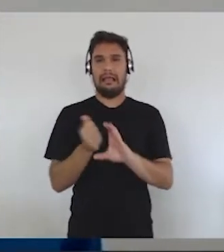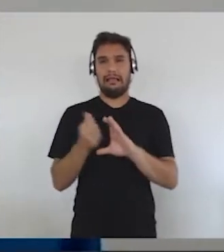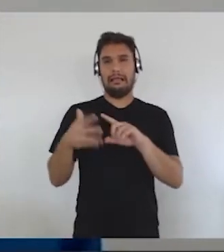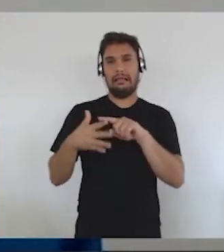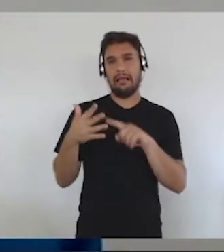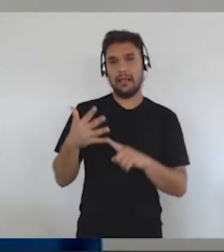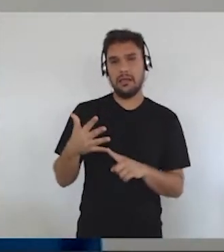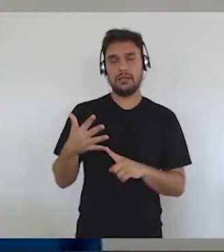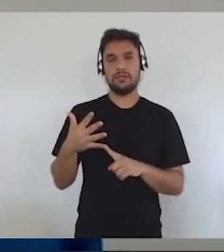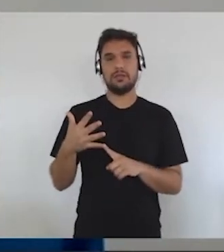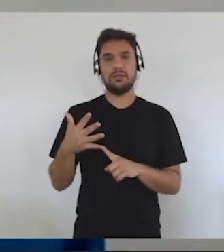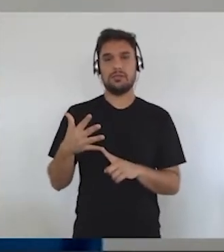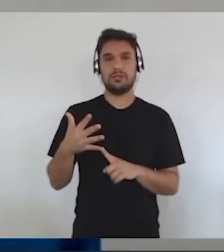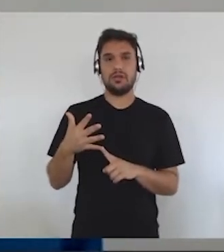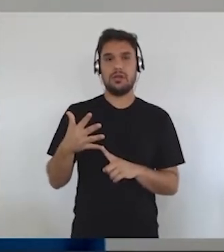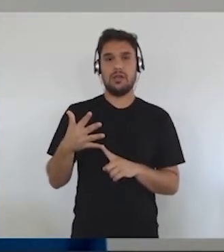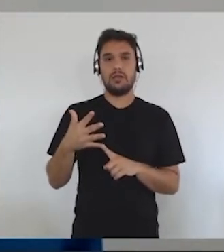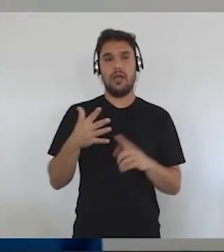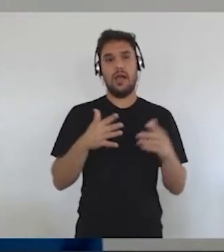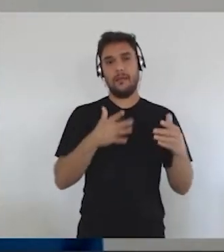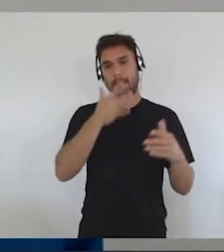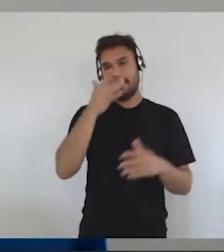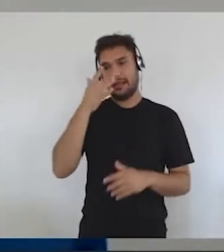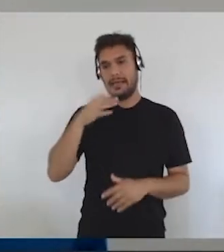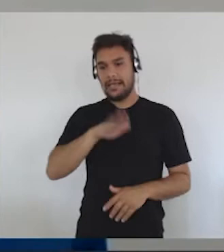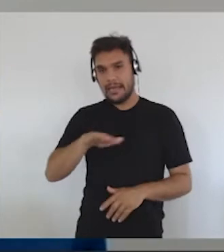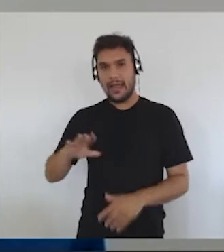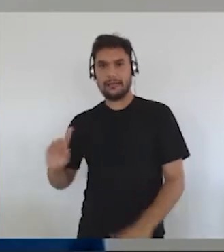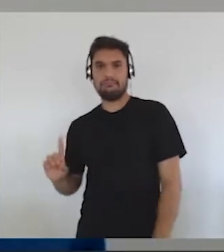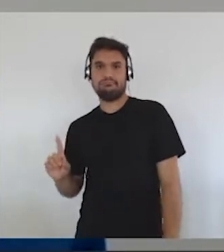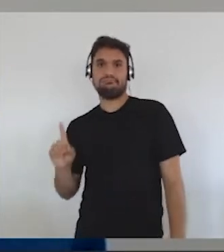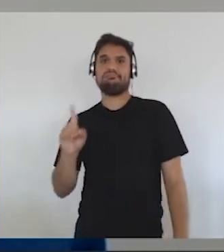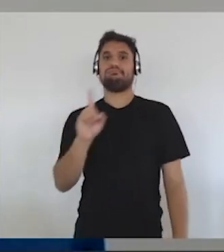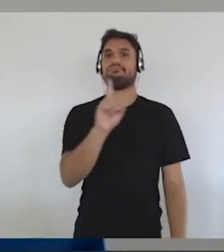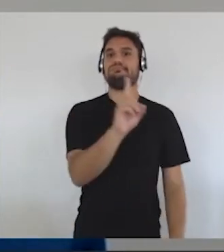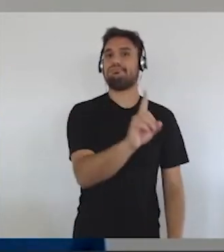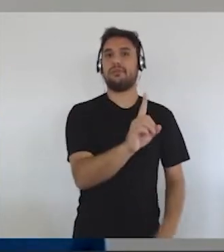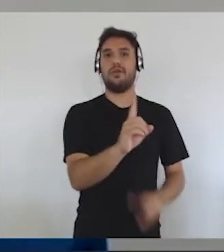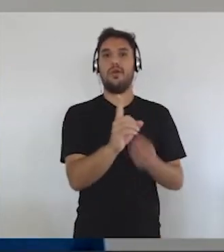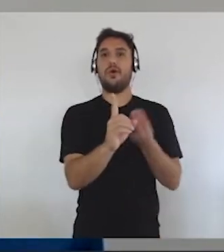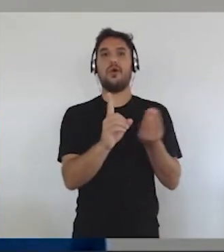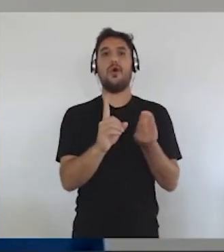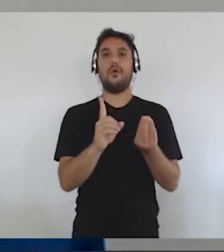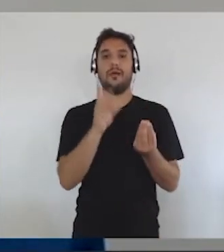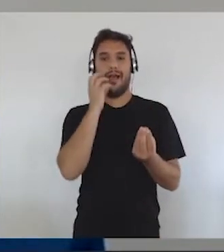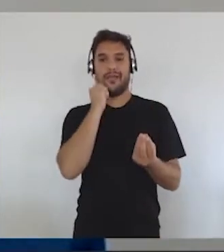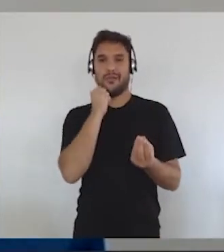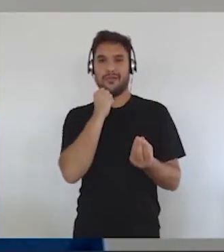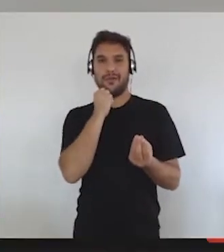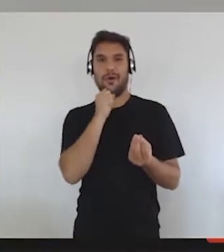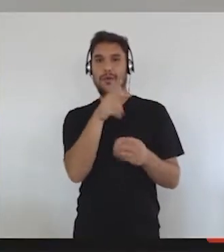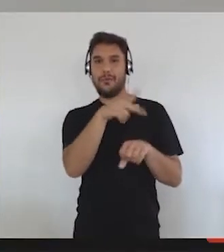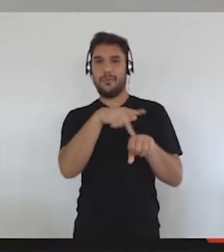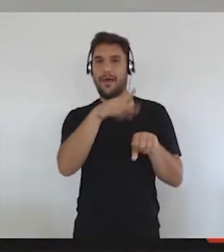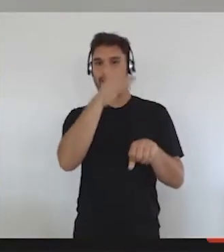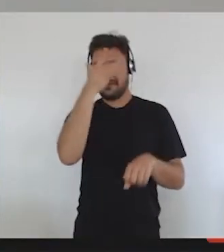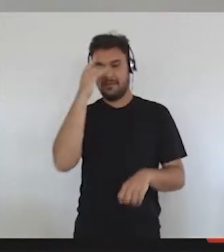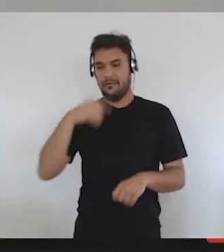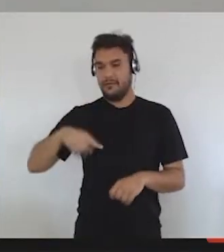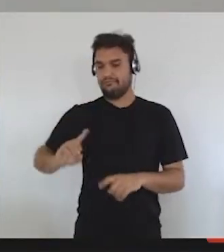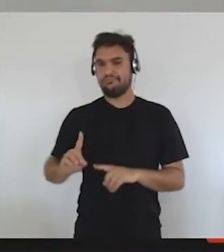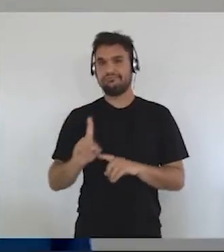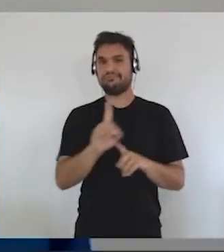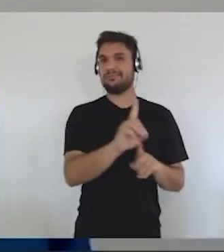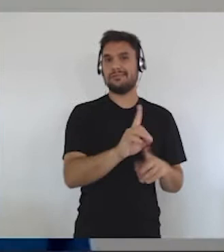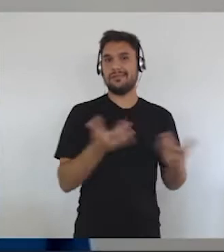aspecto da deslocação da criança? Como é que a gente manda uma criança adotada por um casal estrangeiro para o exterior? Então,